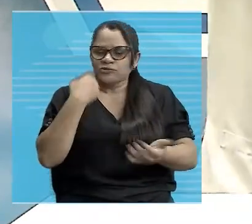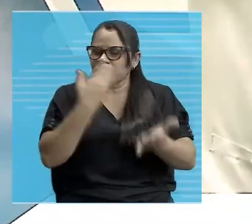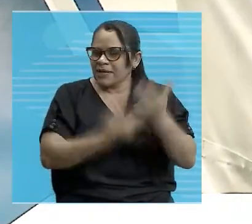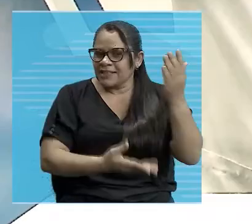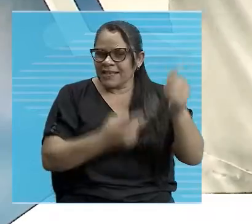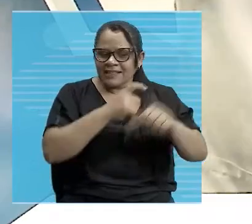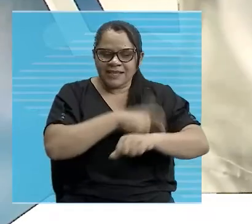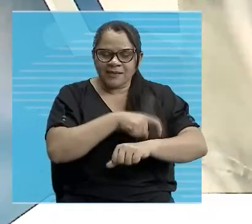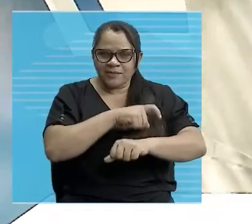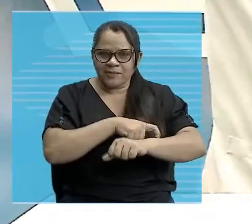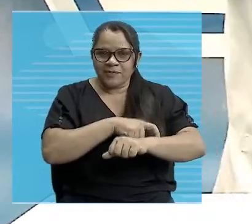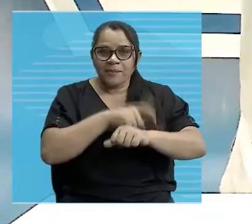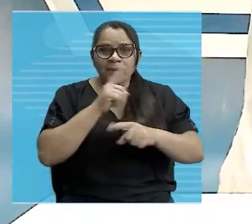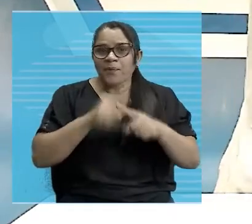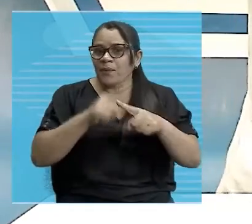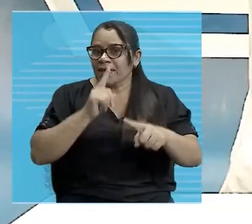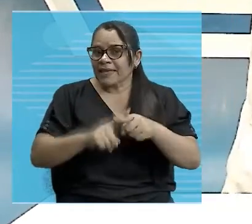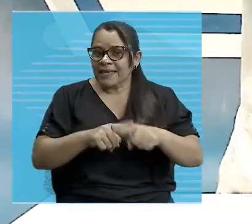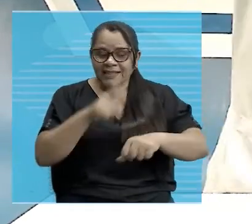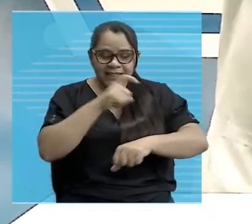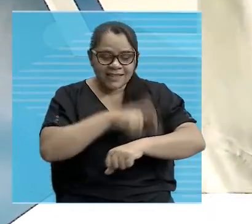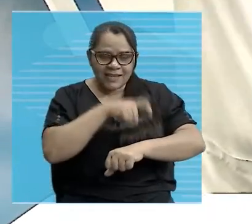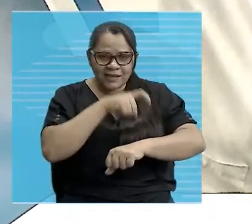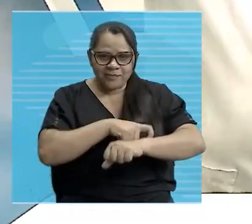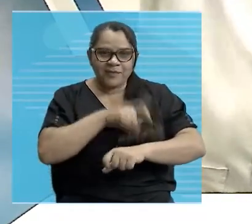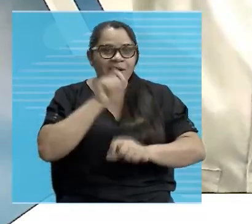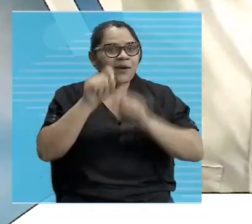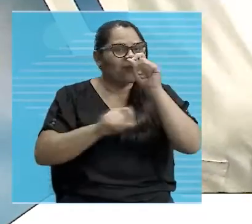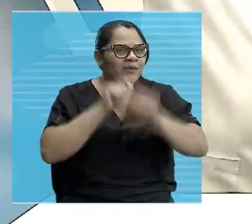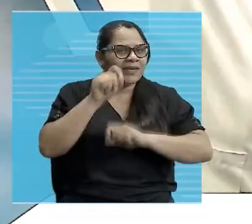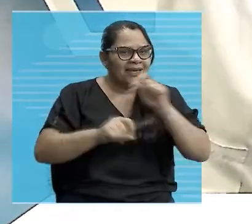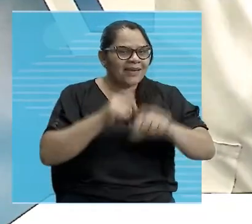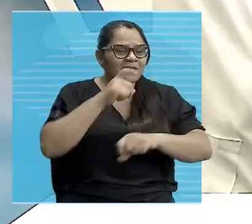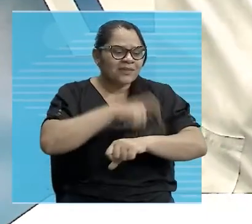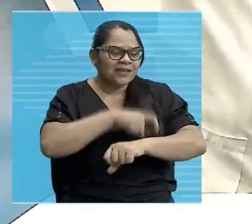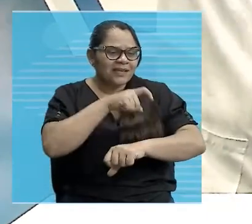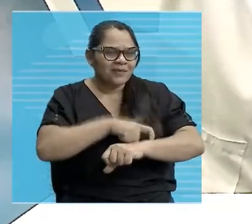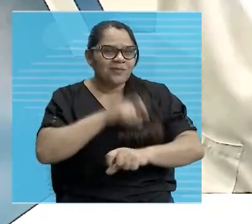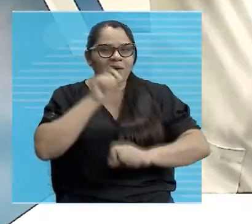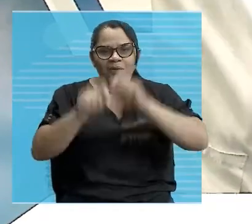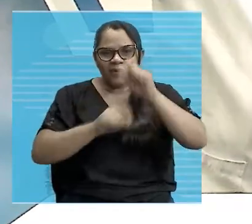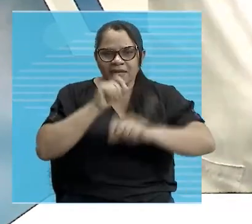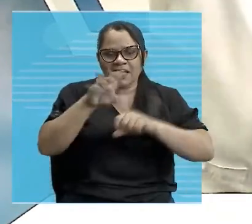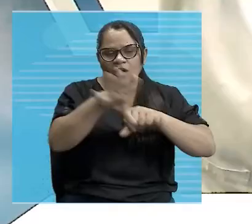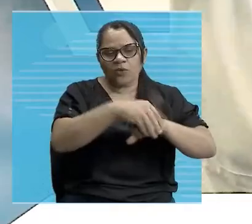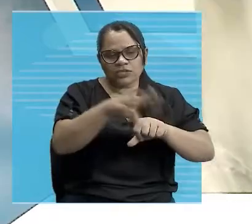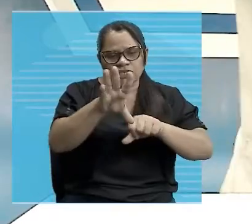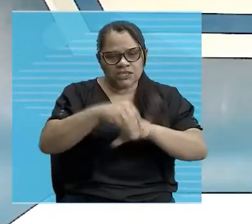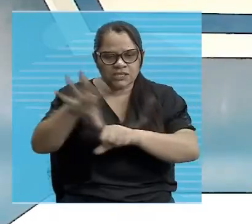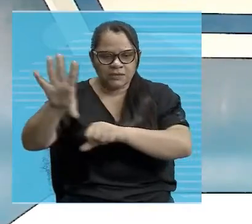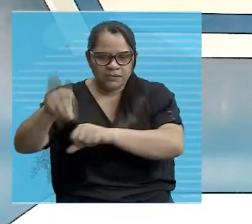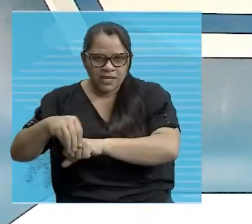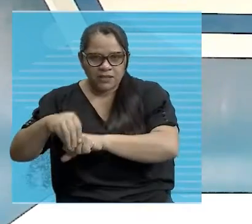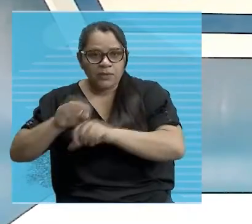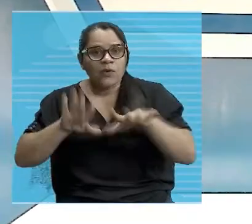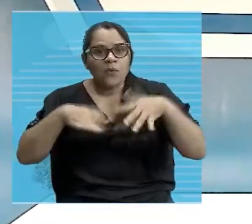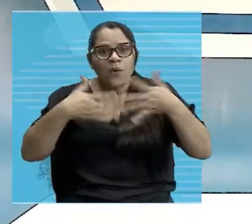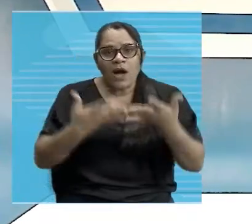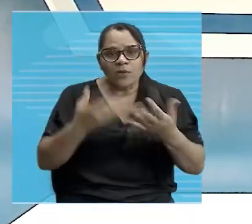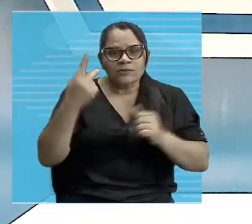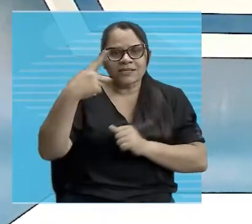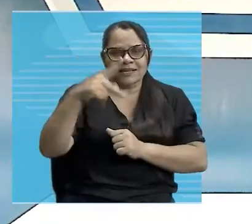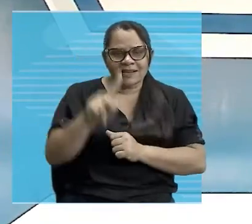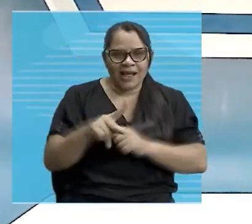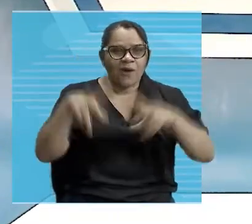tempo porque tempo é porque em tempo é porque tem Para conhecimento e qual será e